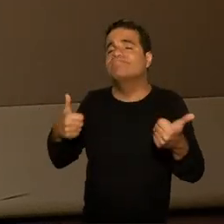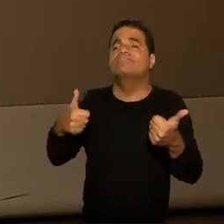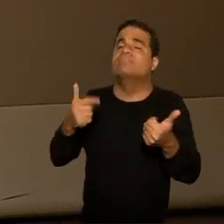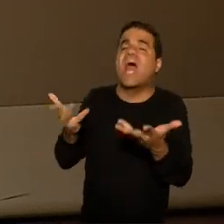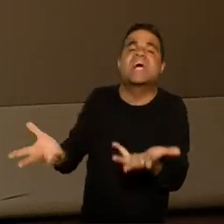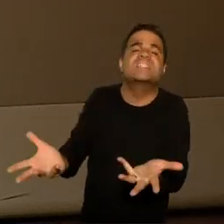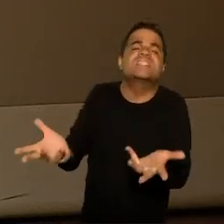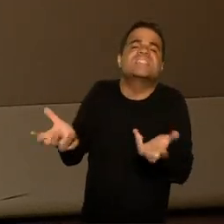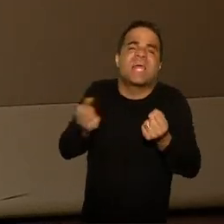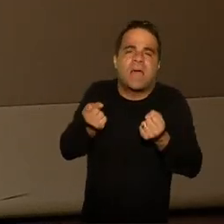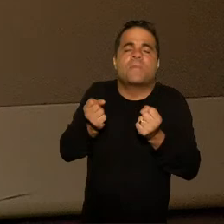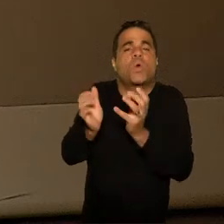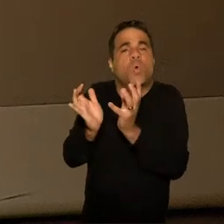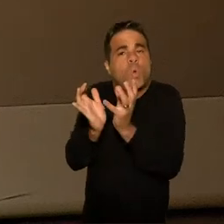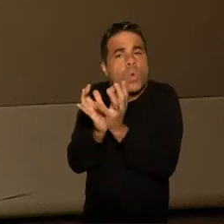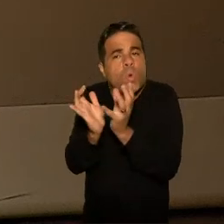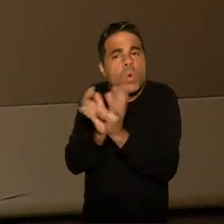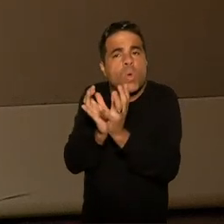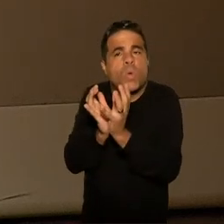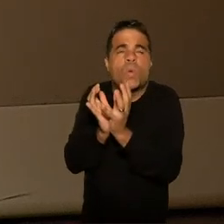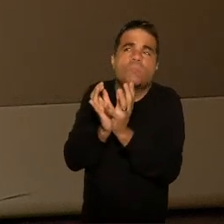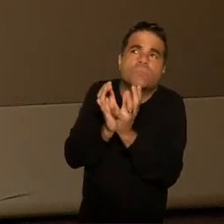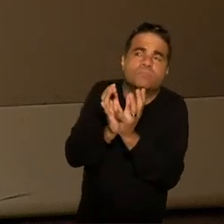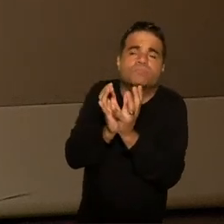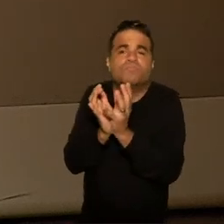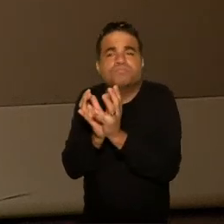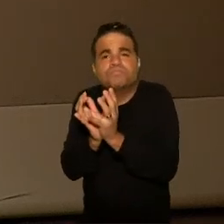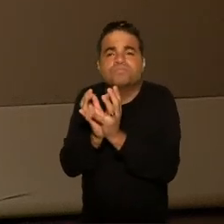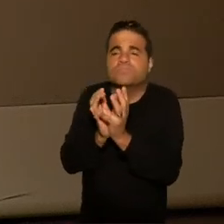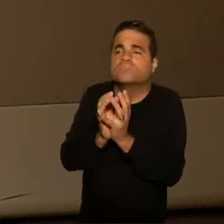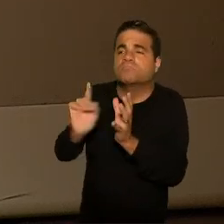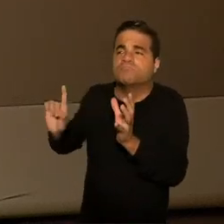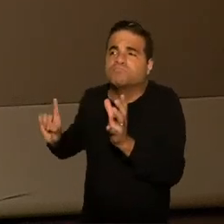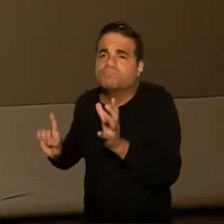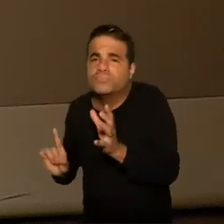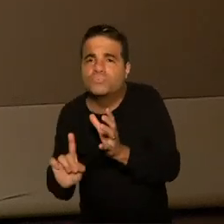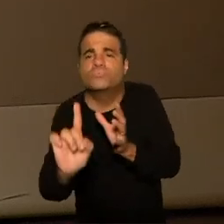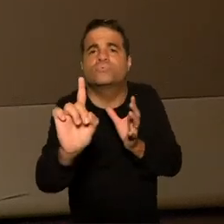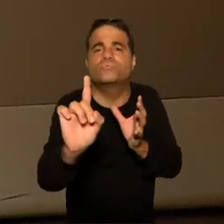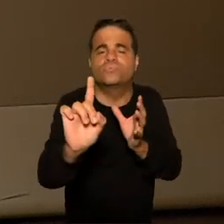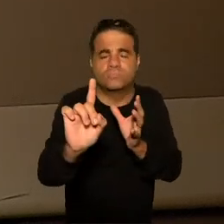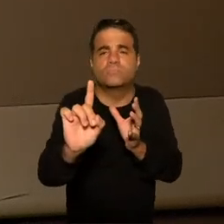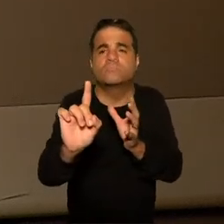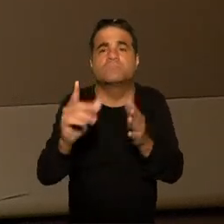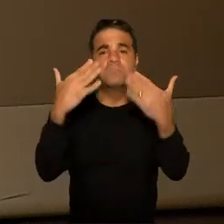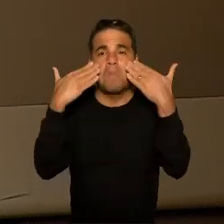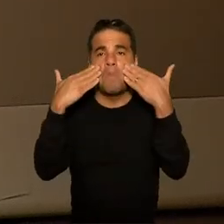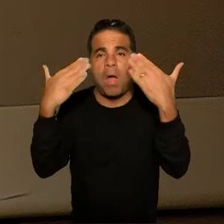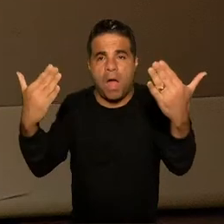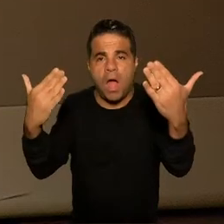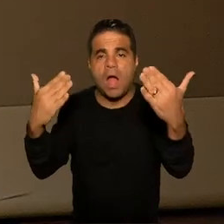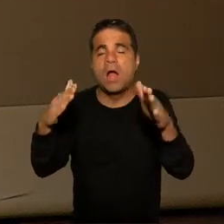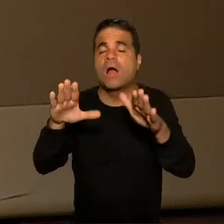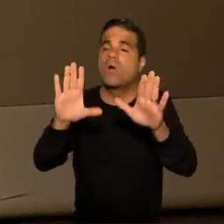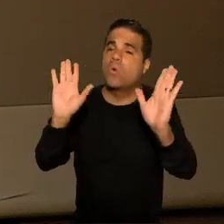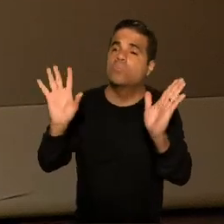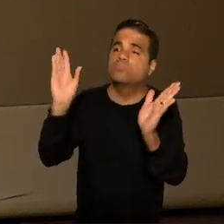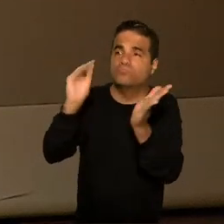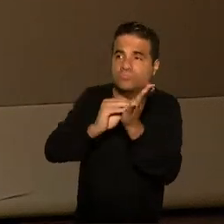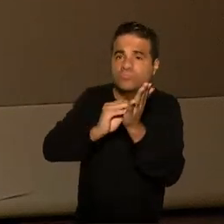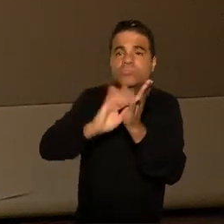receber ou um grupo de pessoas que chegam espontaneamente numa exposição ou que